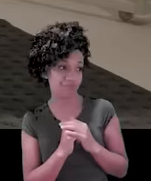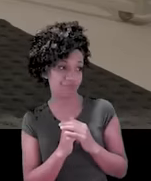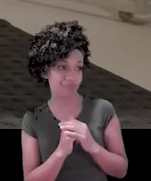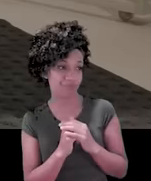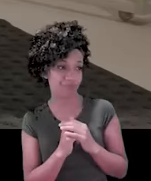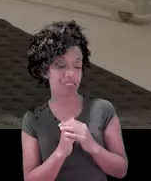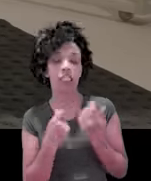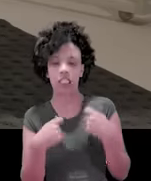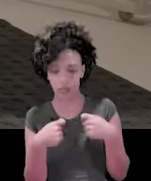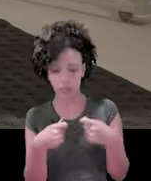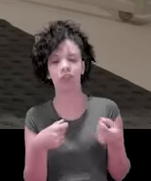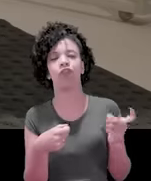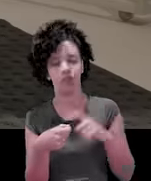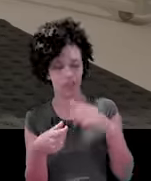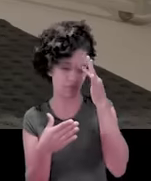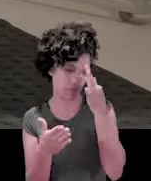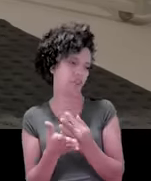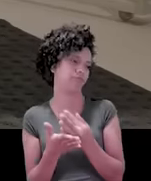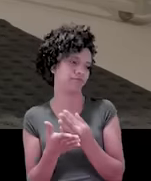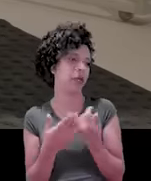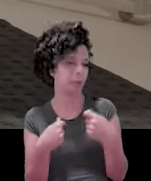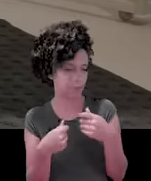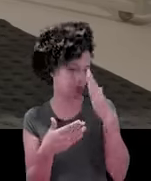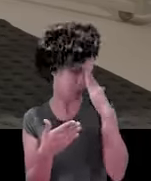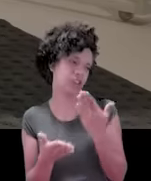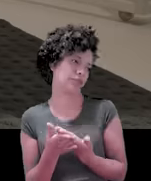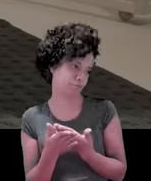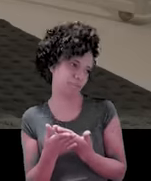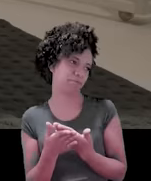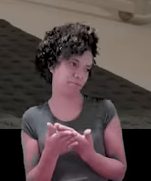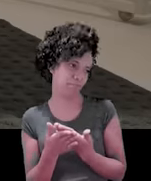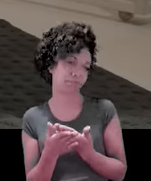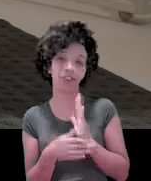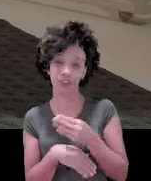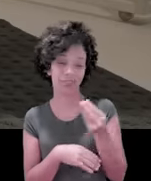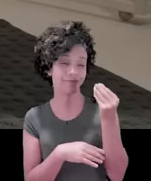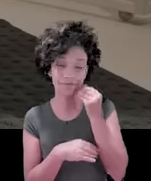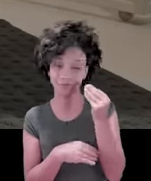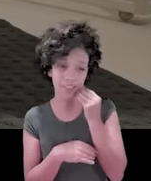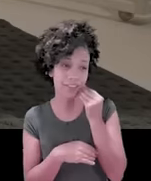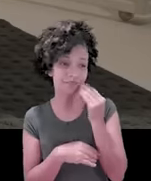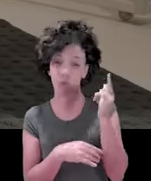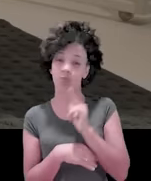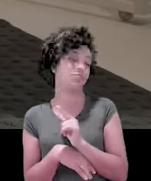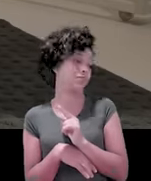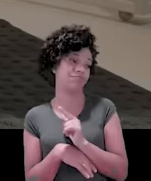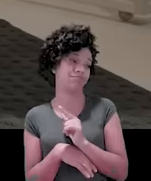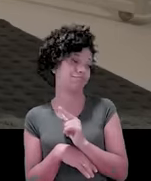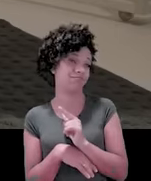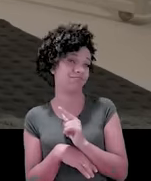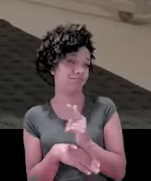o que você precisa minha filha de volta É Preciso Acreditar já tentei não consegui